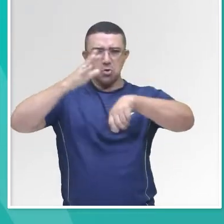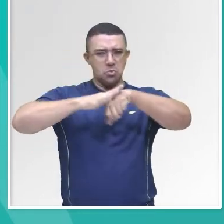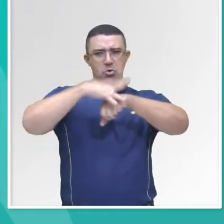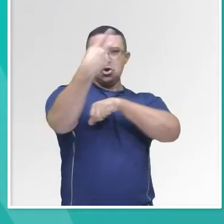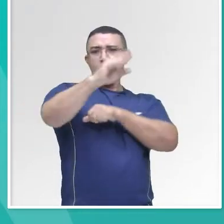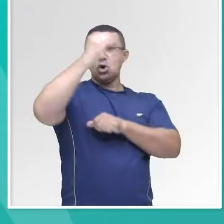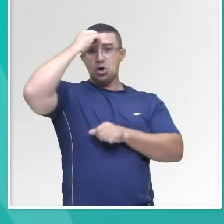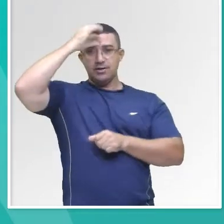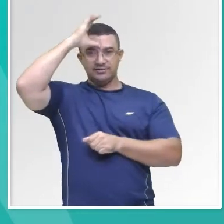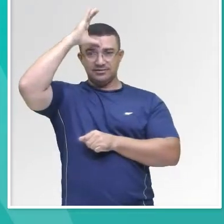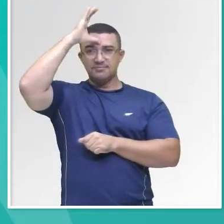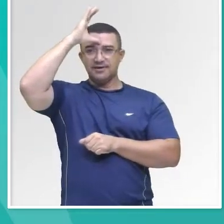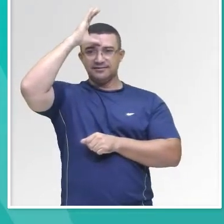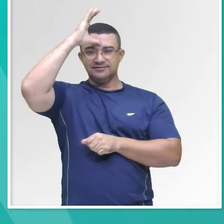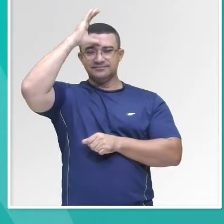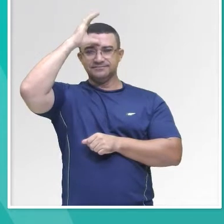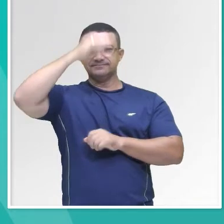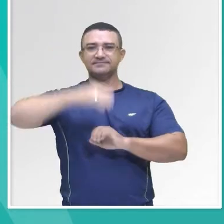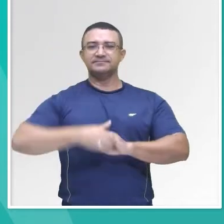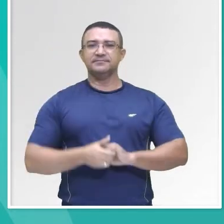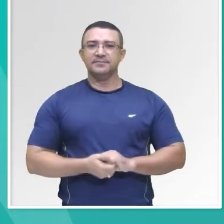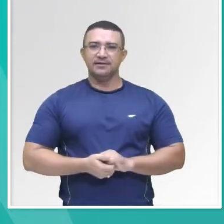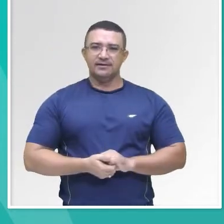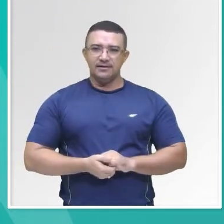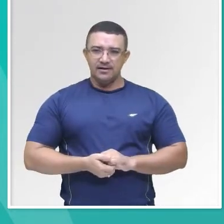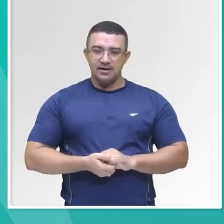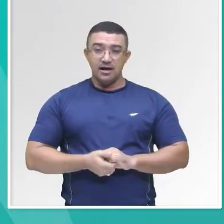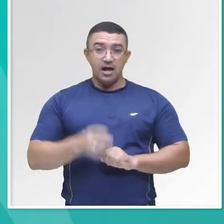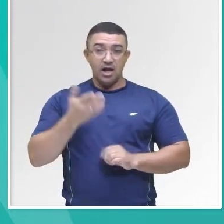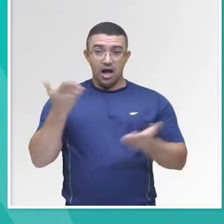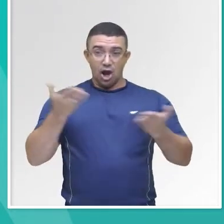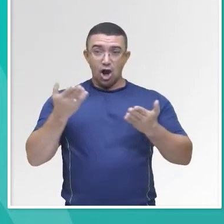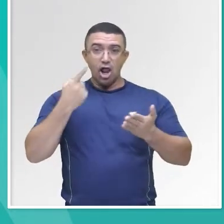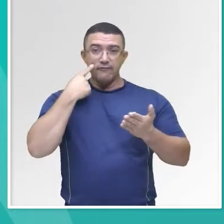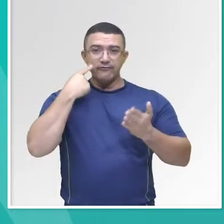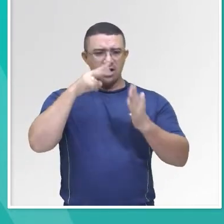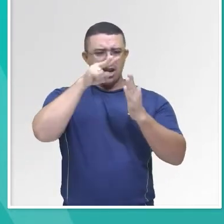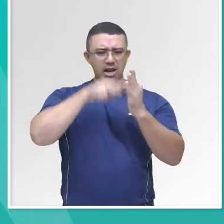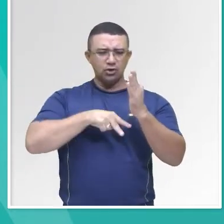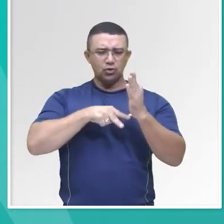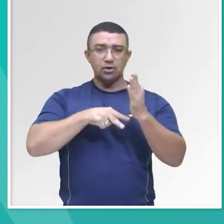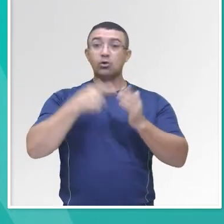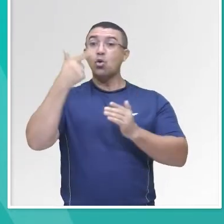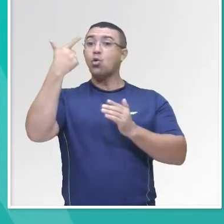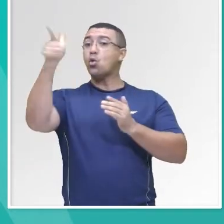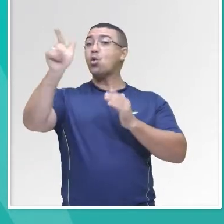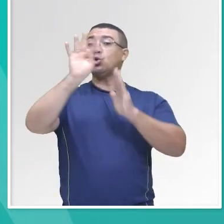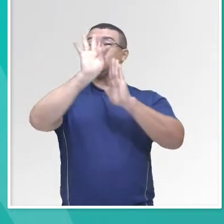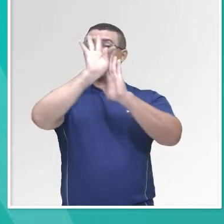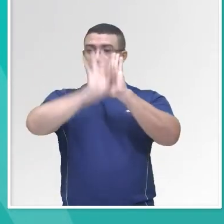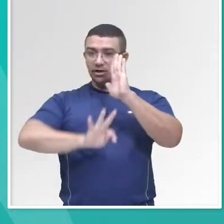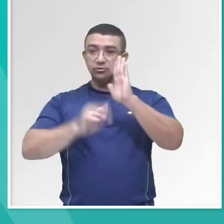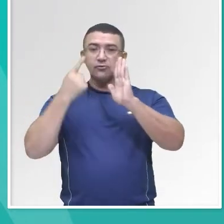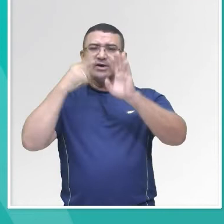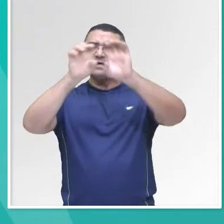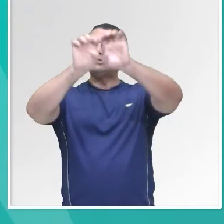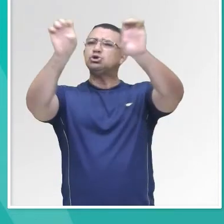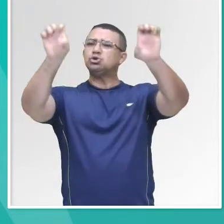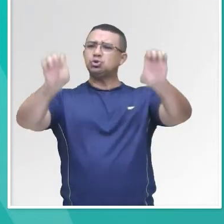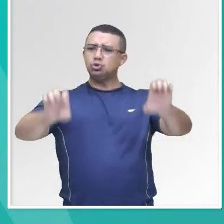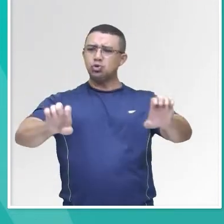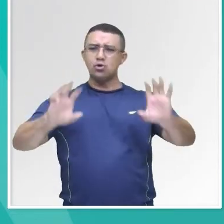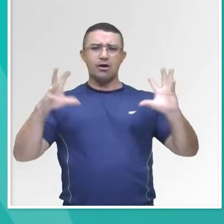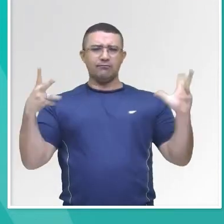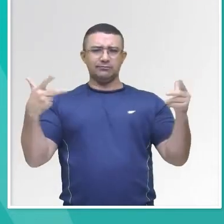tá certo? E agora nós vamos fazer a leitura de um outro texto, que é para a gente ver a estrutura completa de um texto dissertativo.